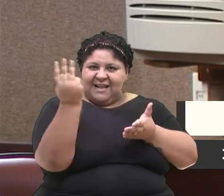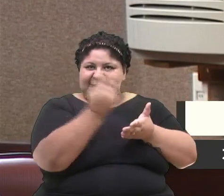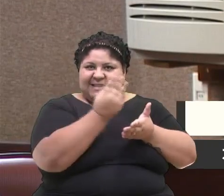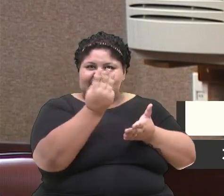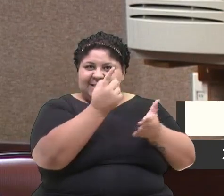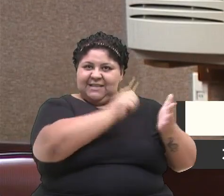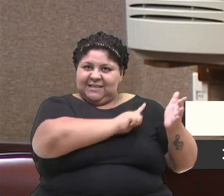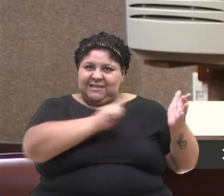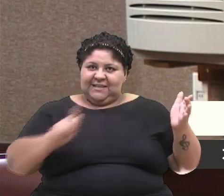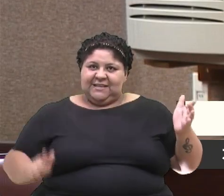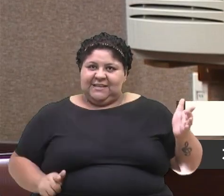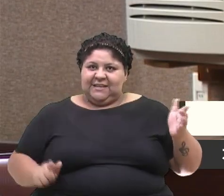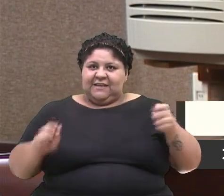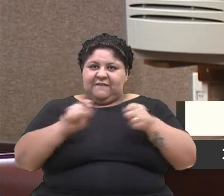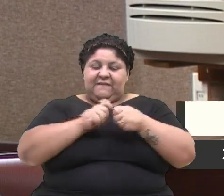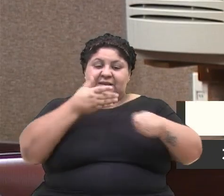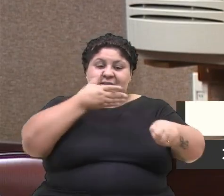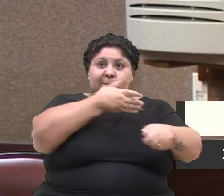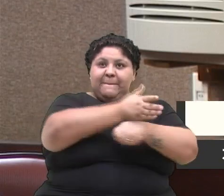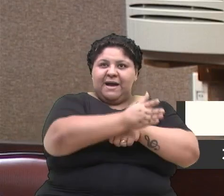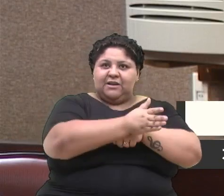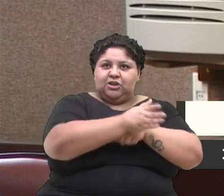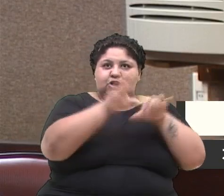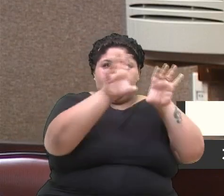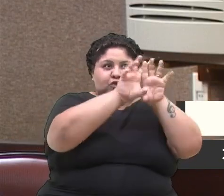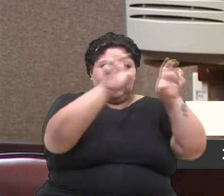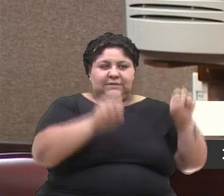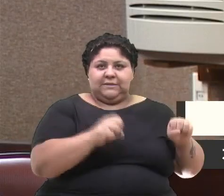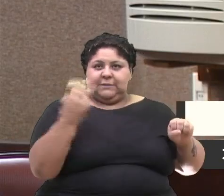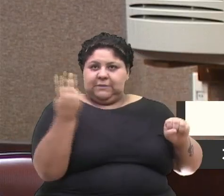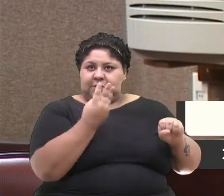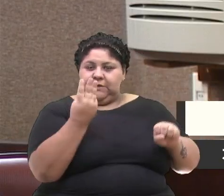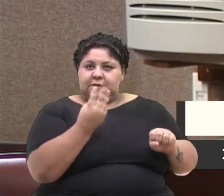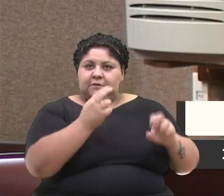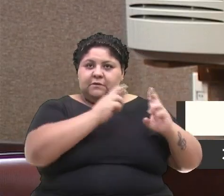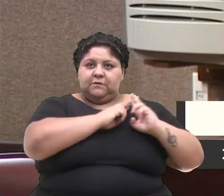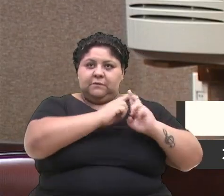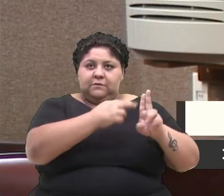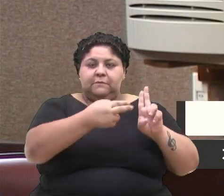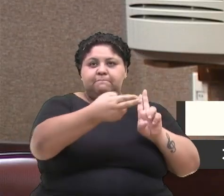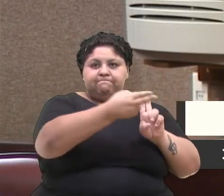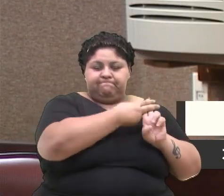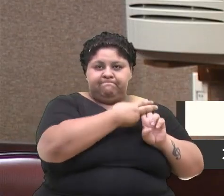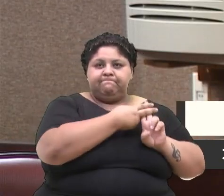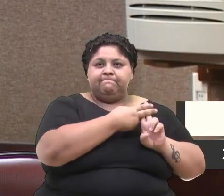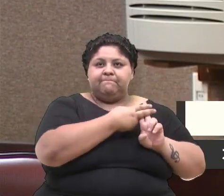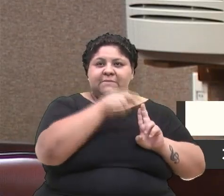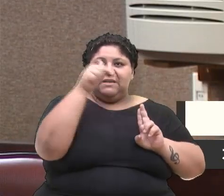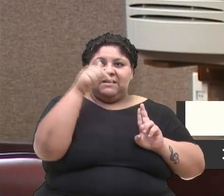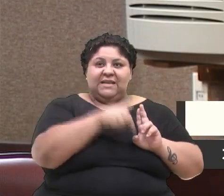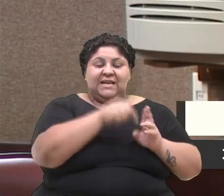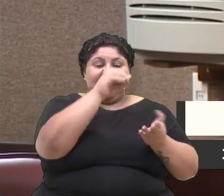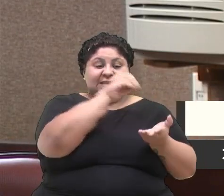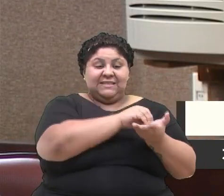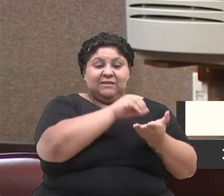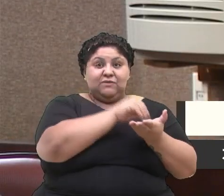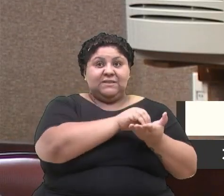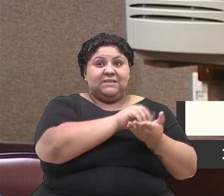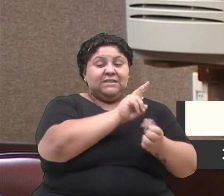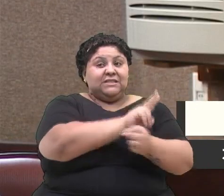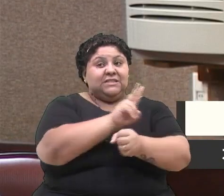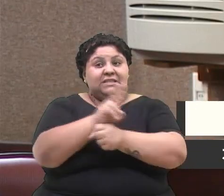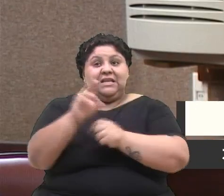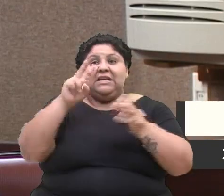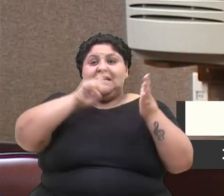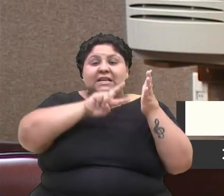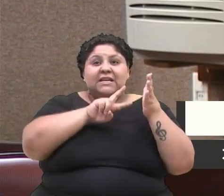que compõem esse sistema tripartite de responsabilização do Sistema Único de Saúde. Esta ausência de cobertura significa